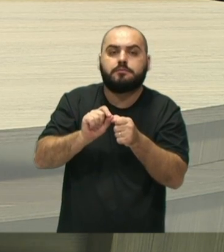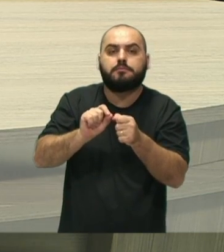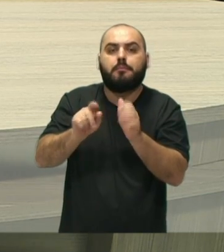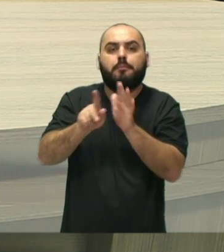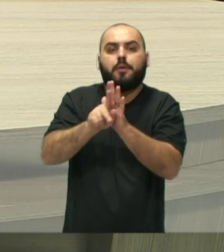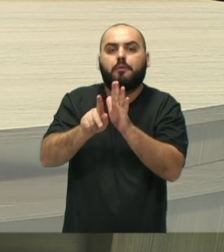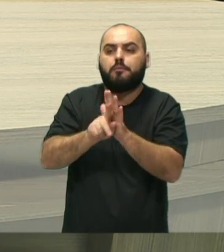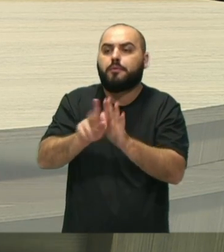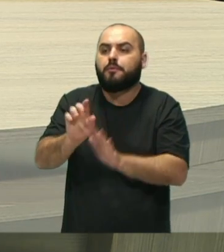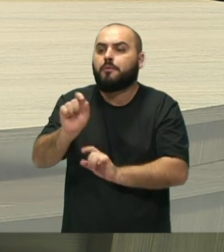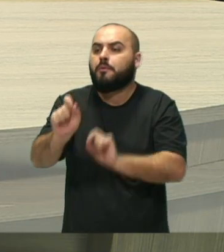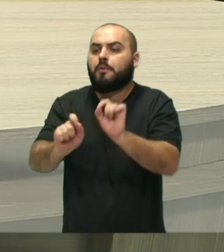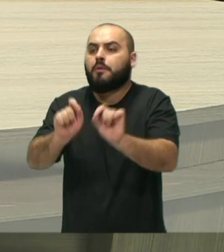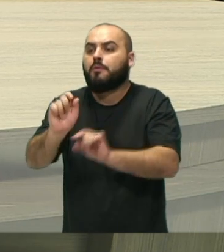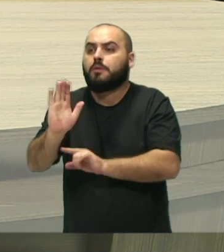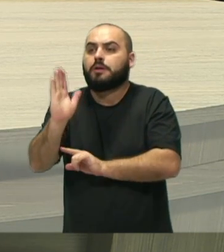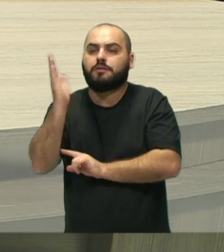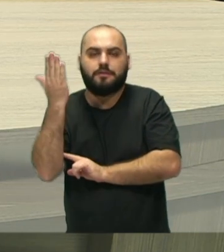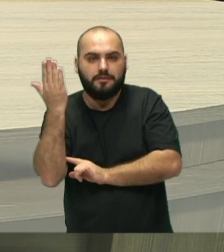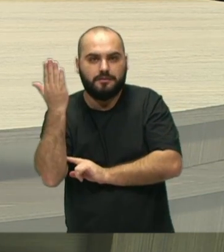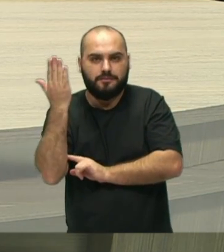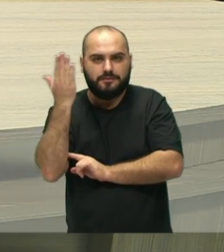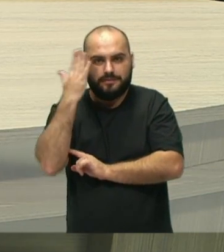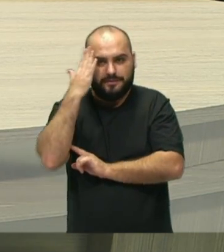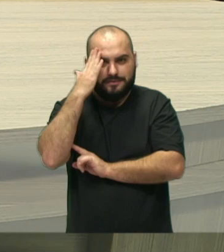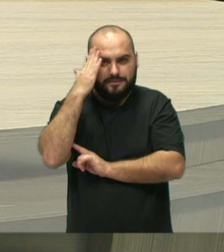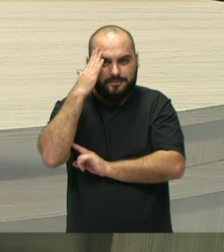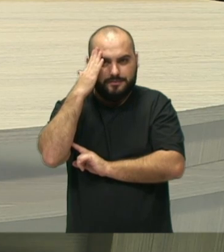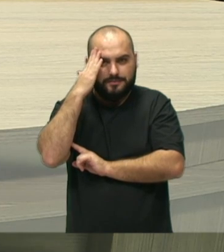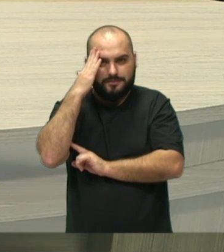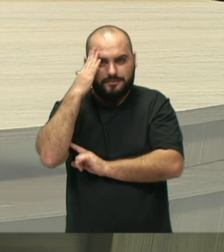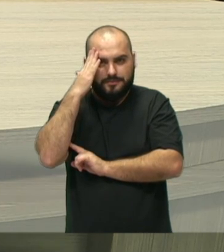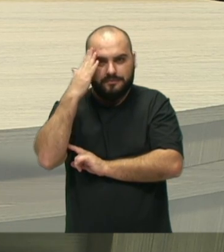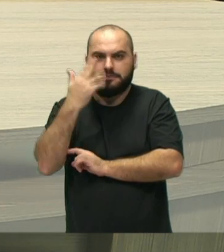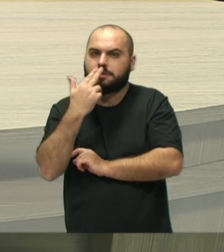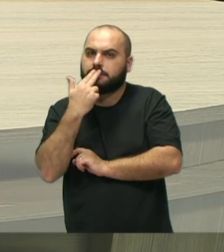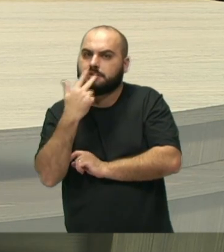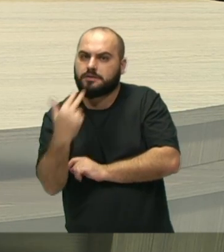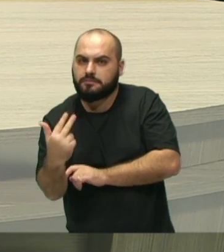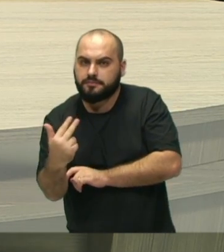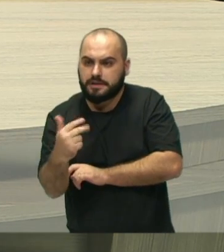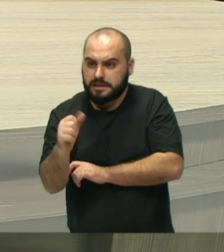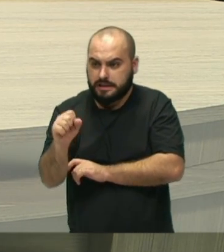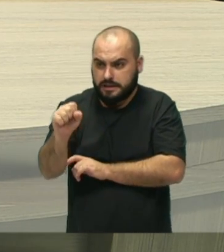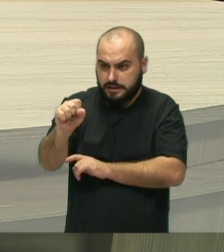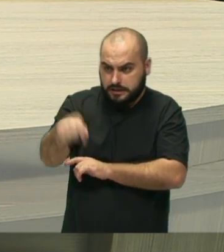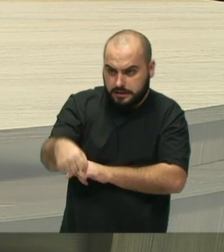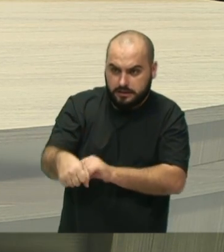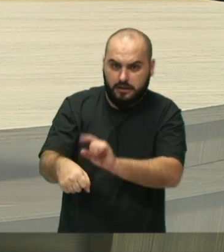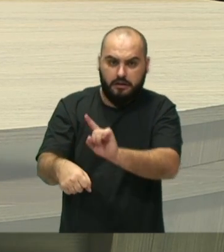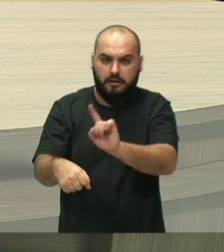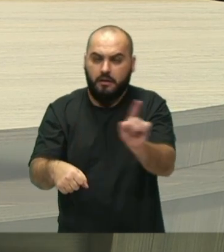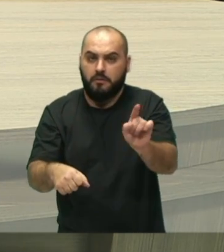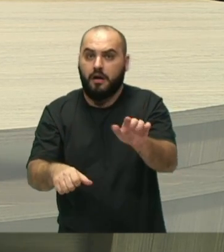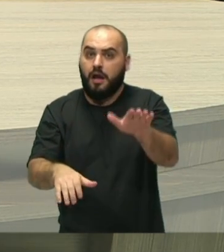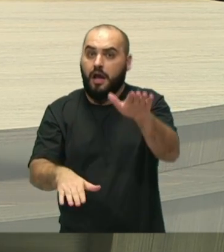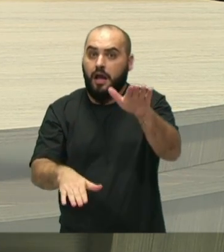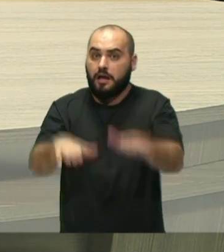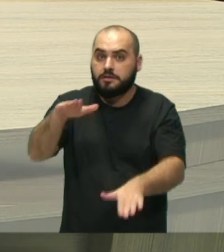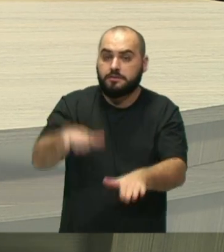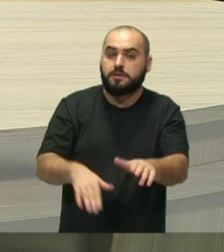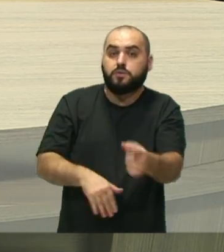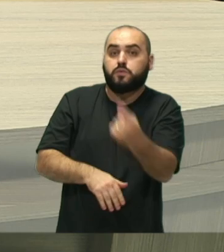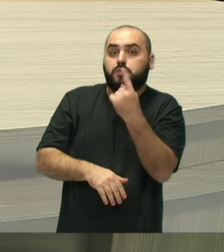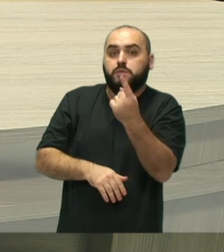que está acontecendo, né? Como que eles estão interpretando aquilo tudo? Eles estão ou não estão? Às vezes, algum detalhe é